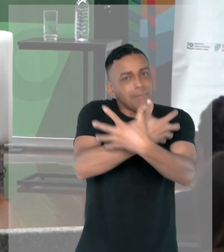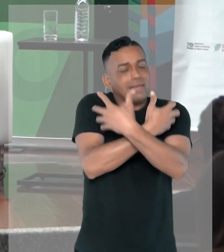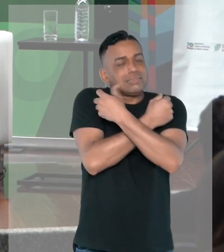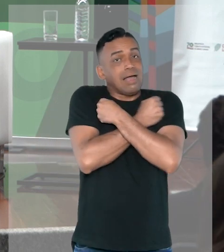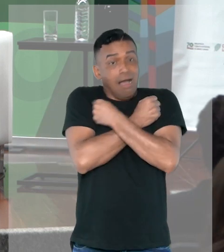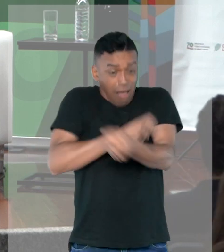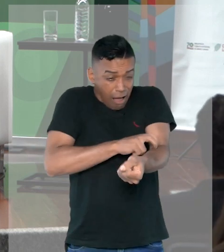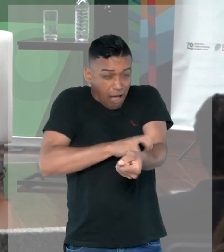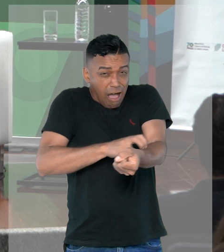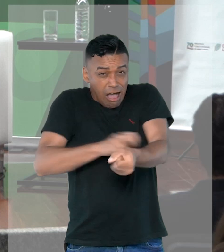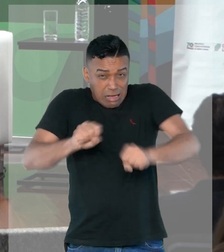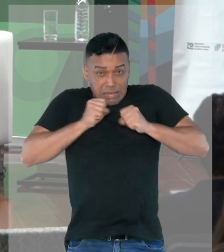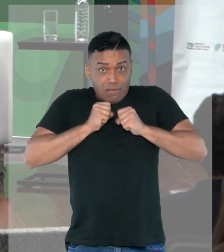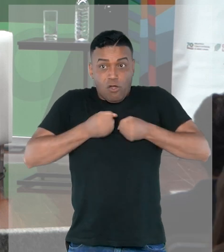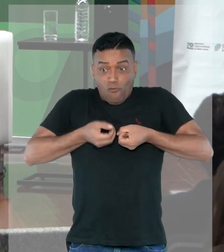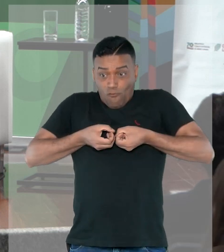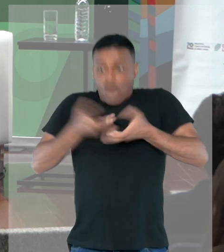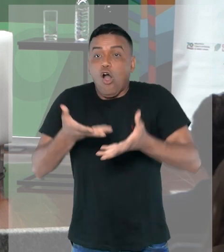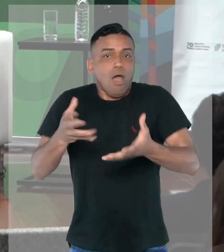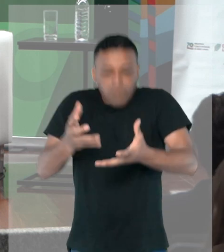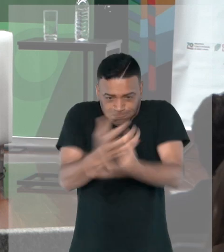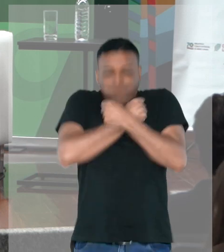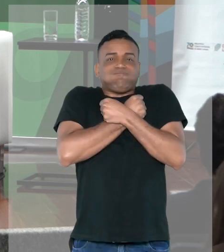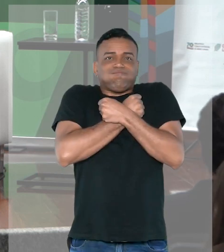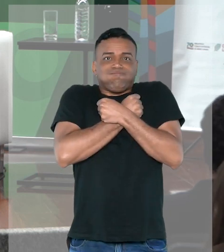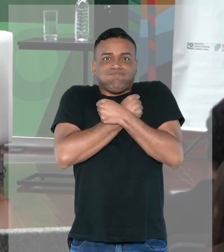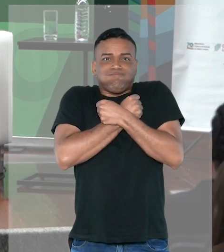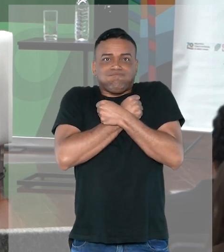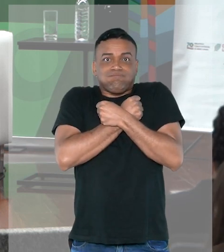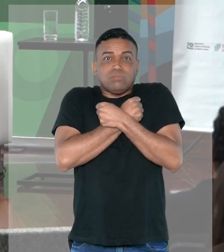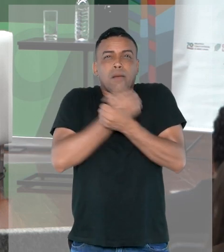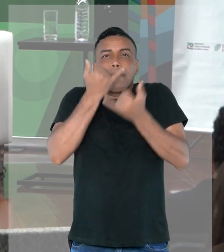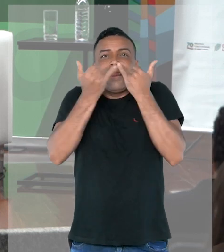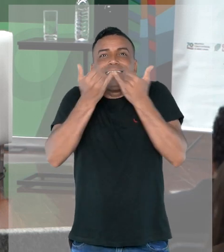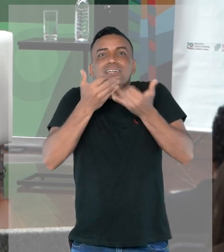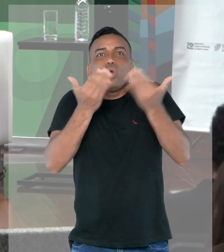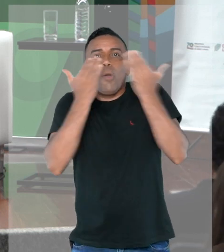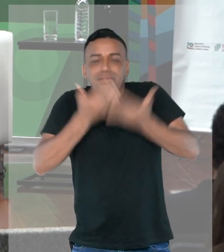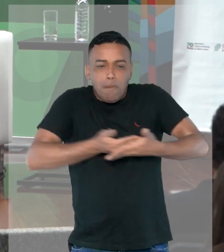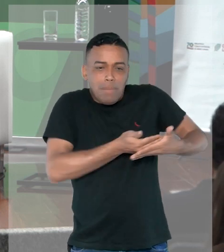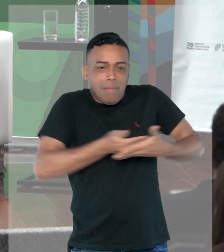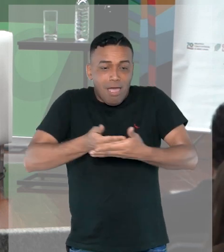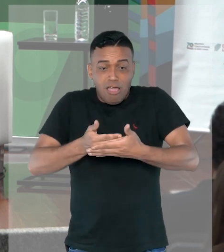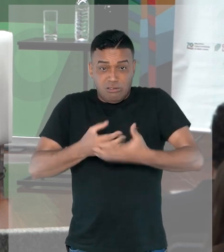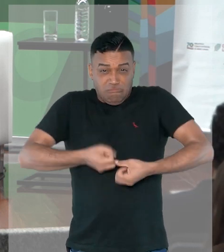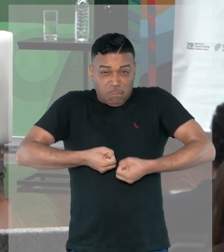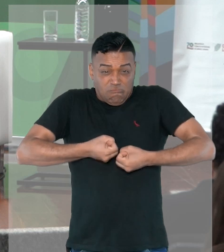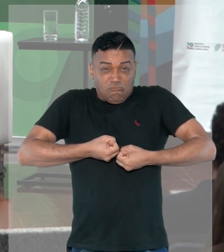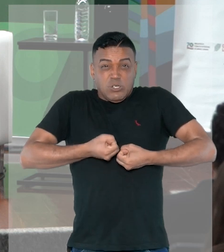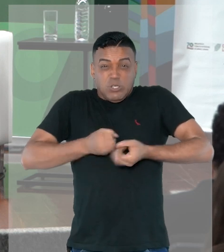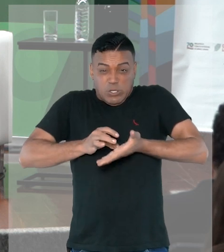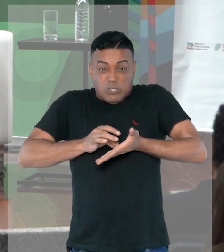raiva. Eu não vou expulsar de mim, eu vou abraçar. Como se fosse um bebezinho. Eu ponho no colo e